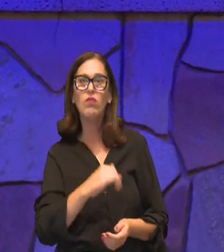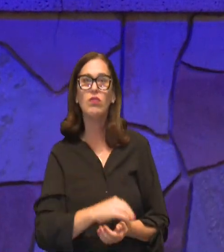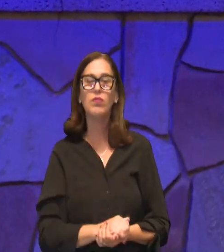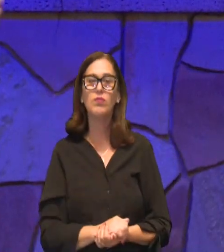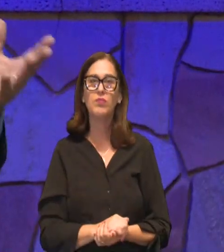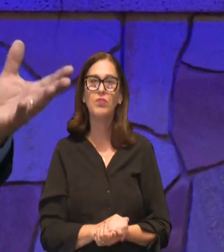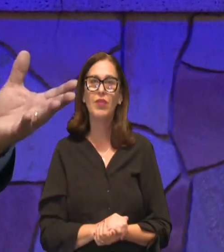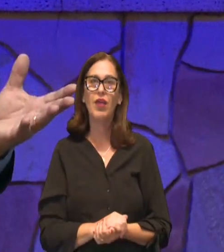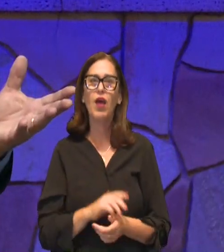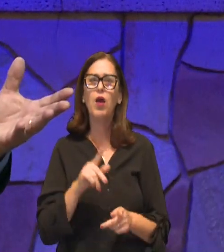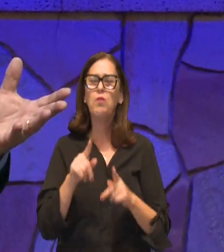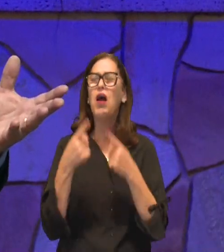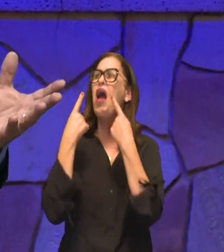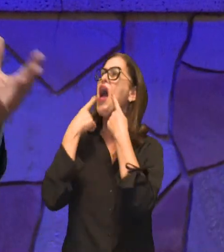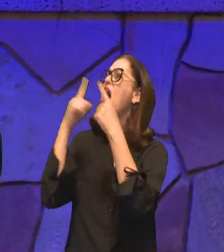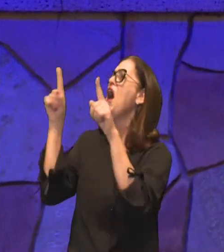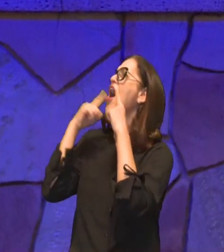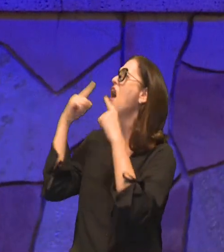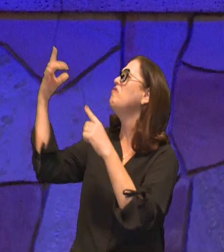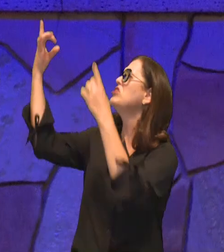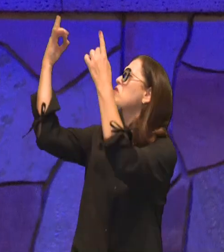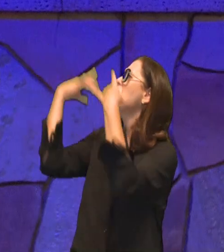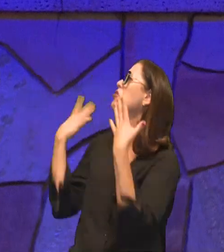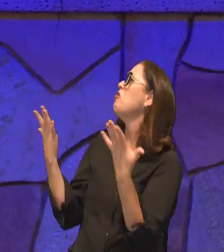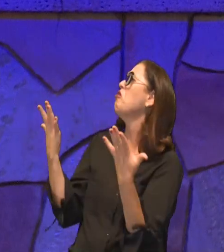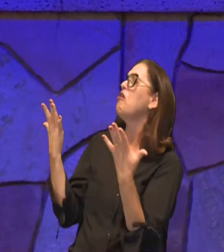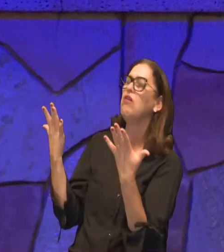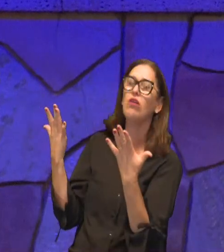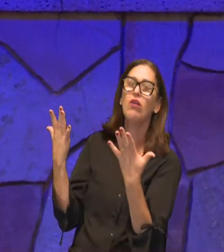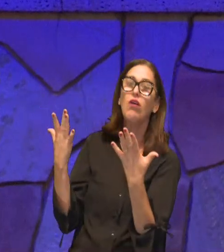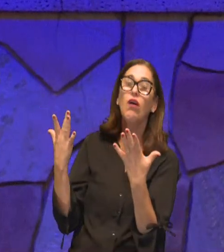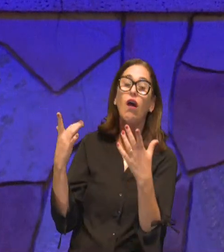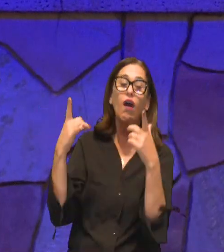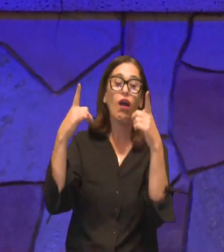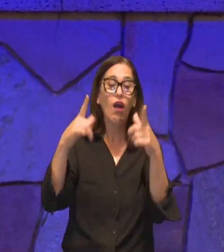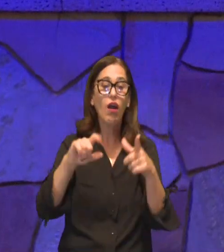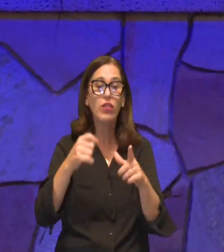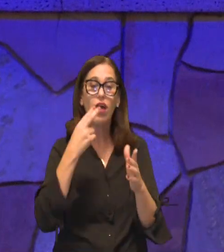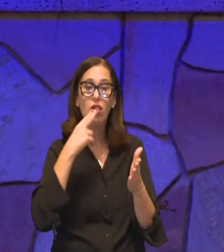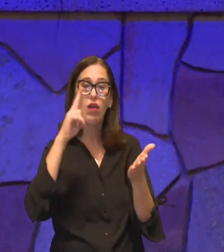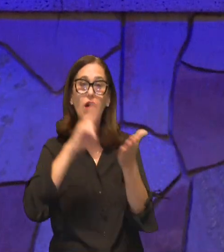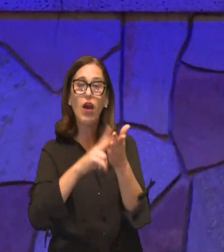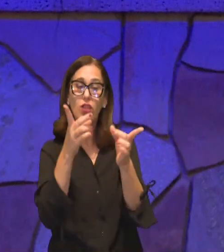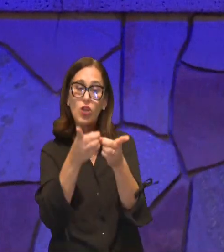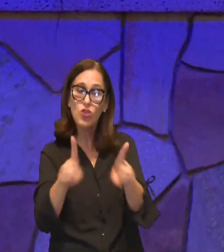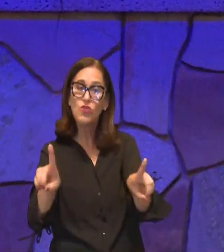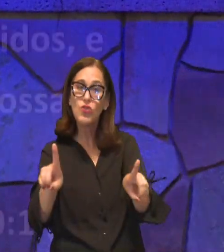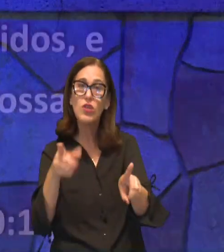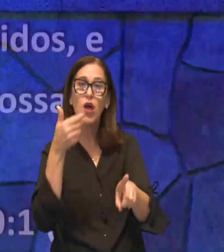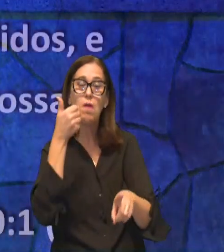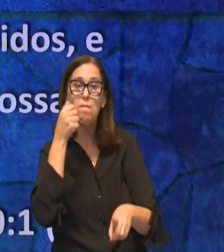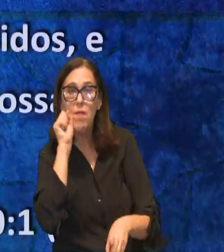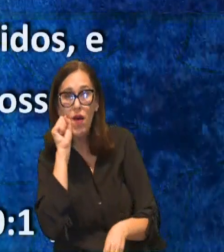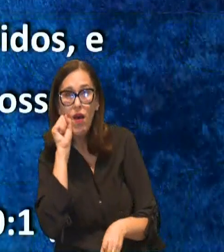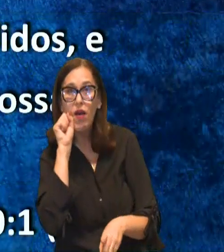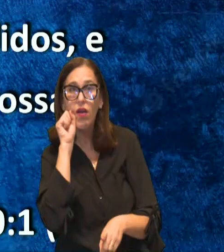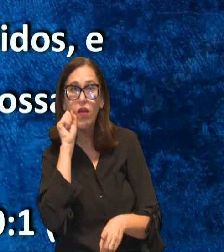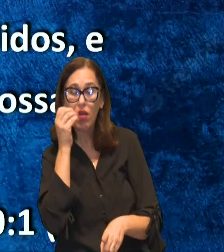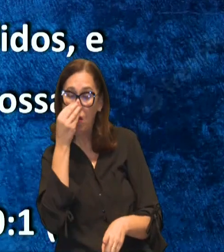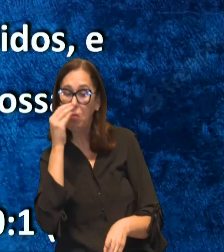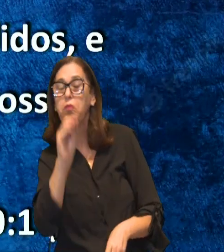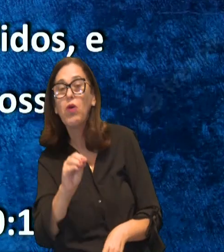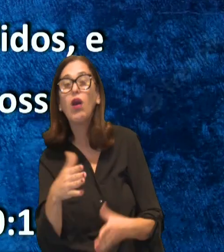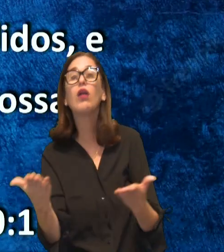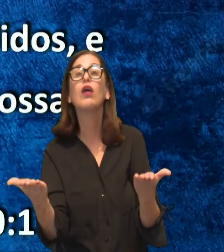O povo estava queixando de abandono. O Senhor pergunta: onde está a carta de divórcio de vossa mãe, pela qual eu a